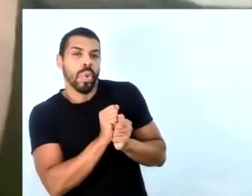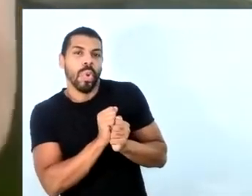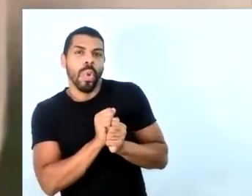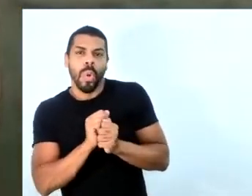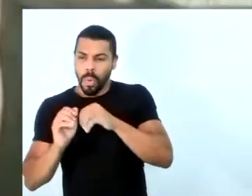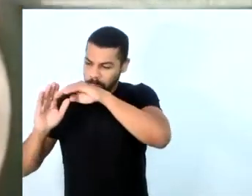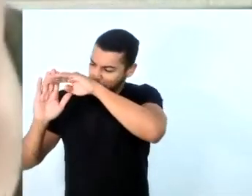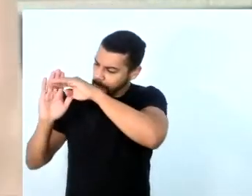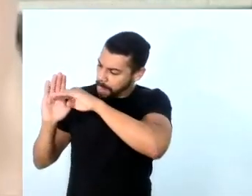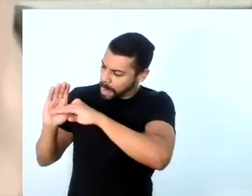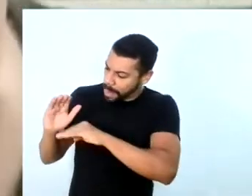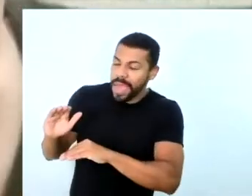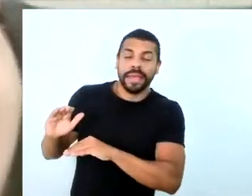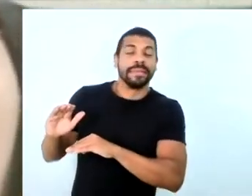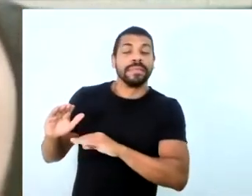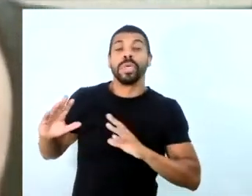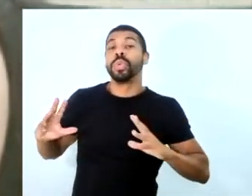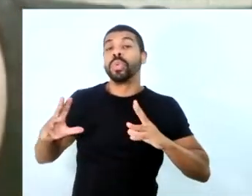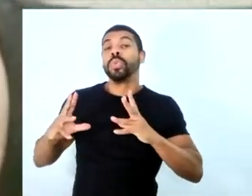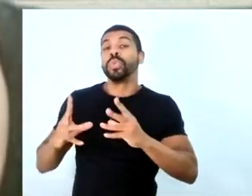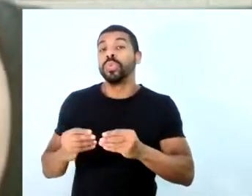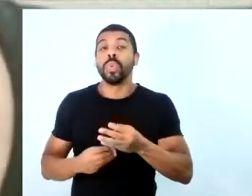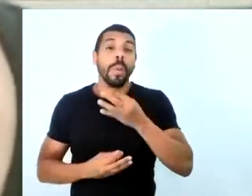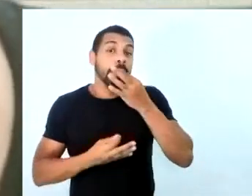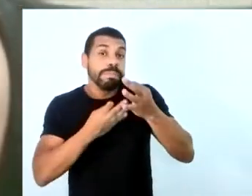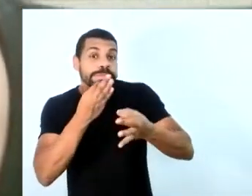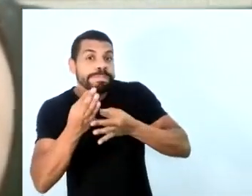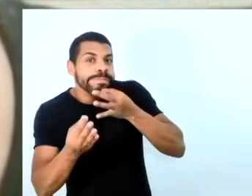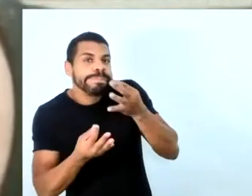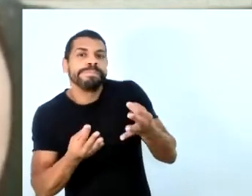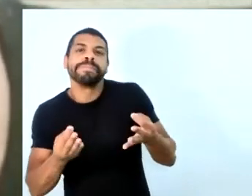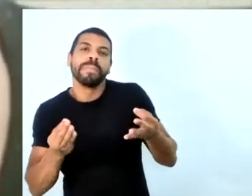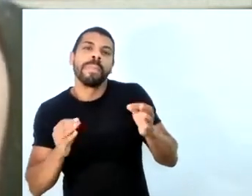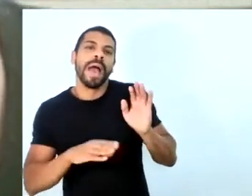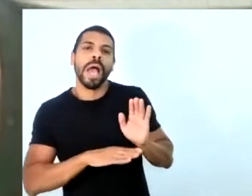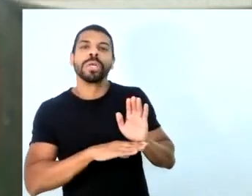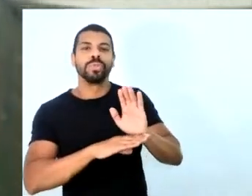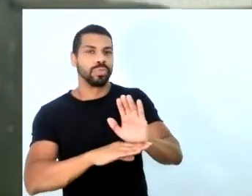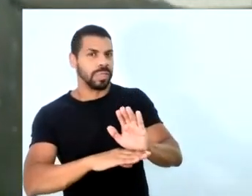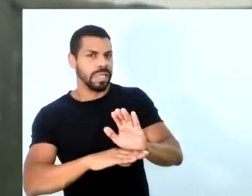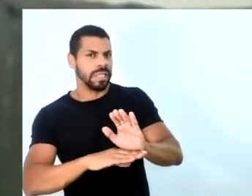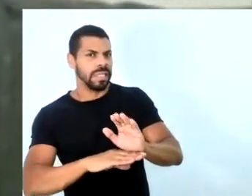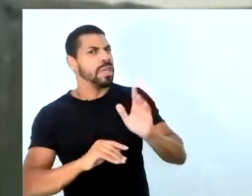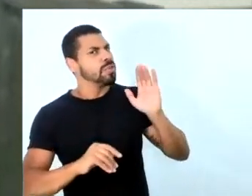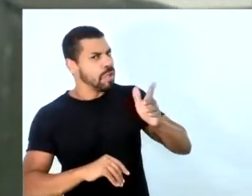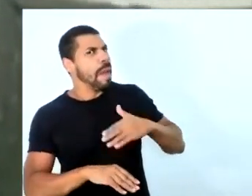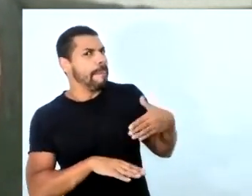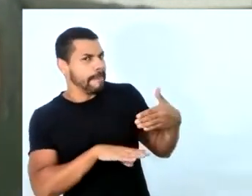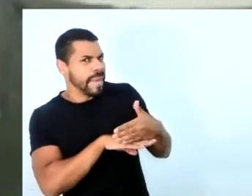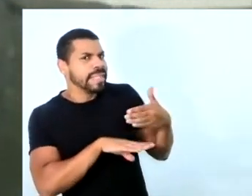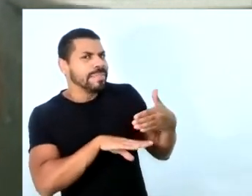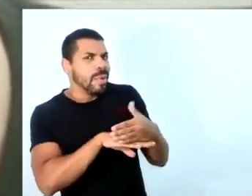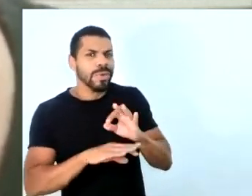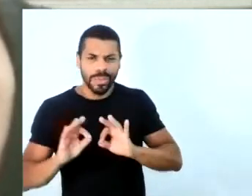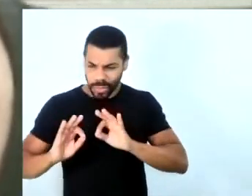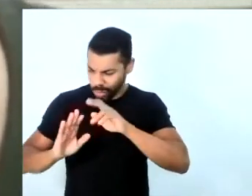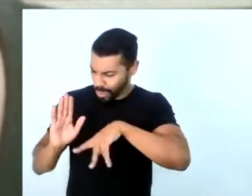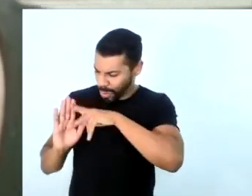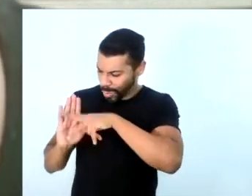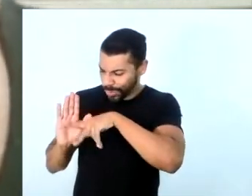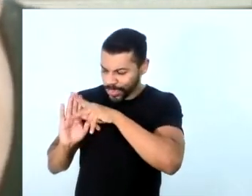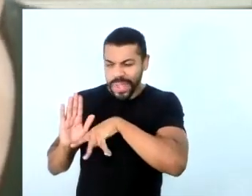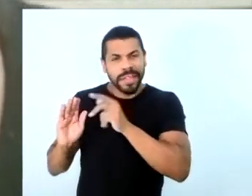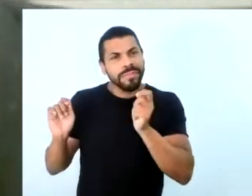recolhido para você olhar o todo e dar a sua contribuição. Você também já participou de projetos em que a montagem é